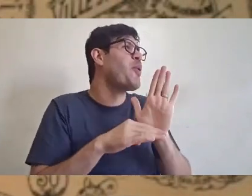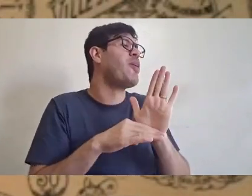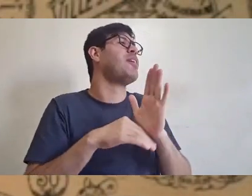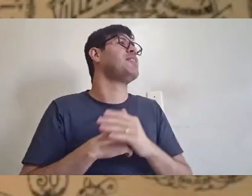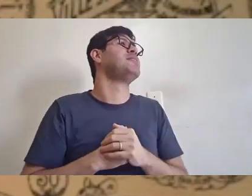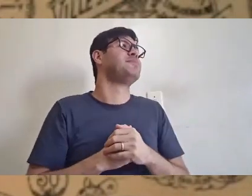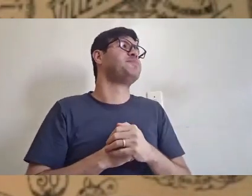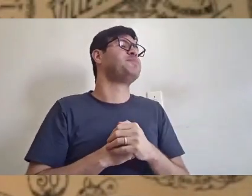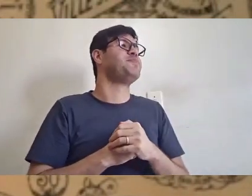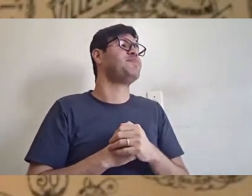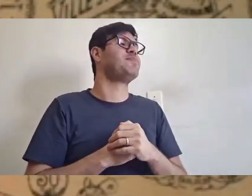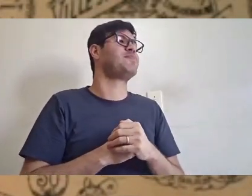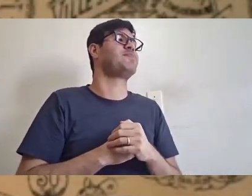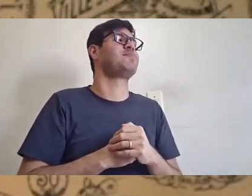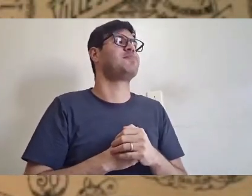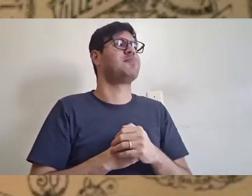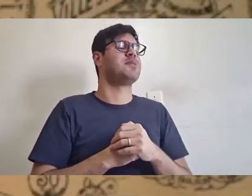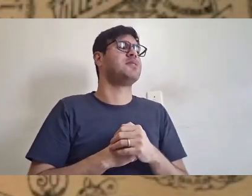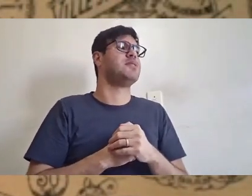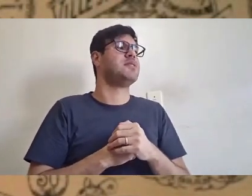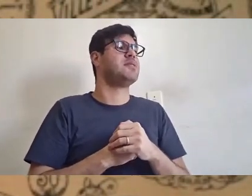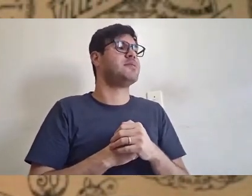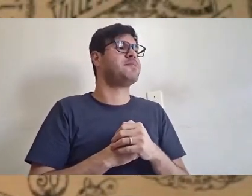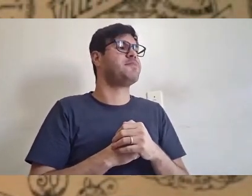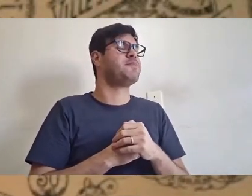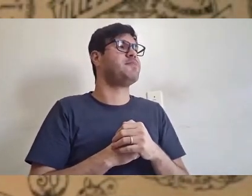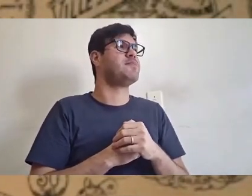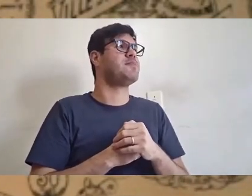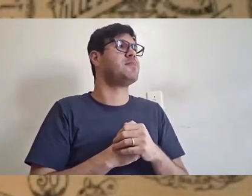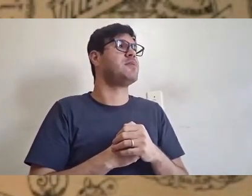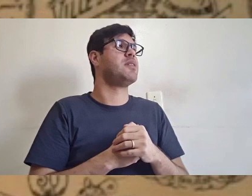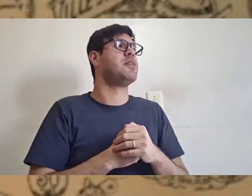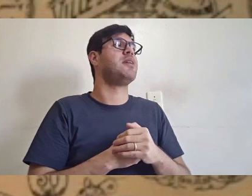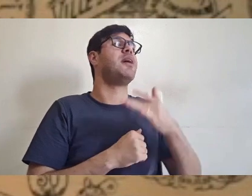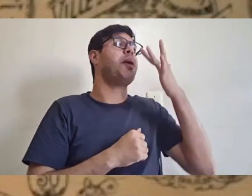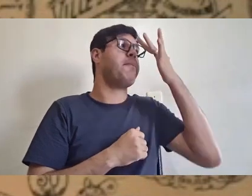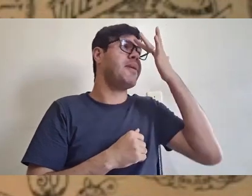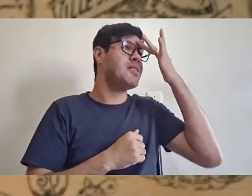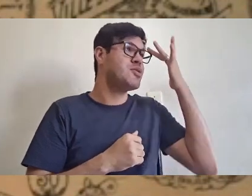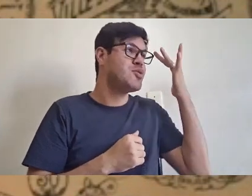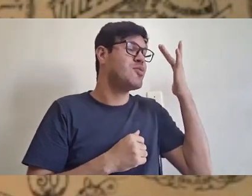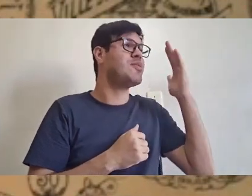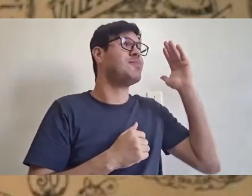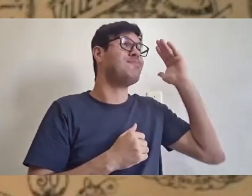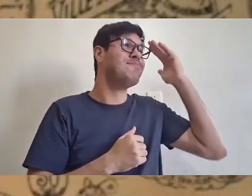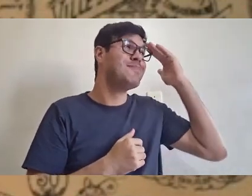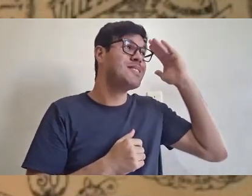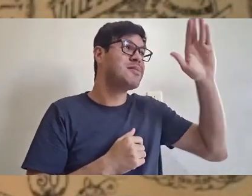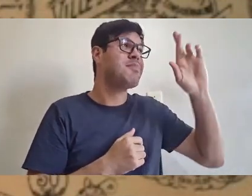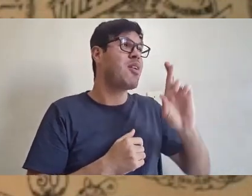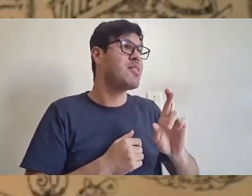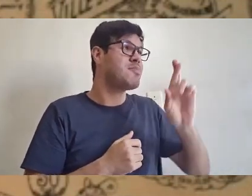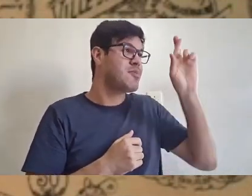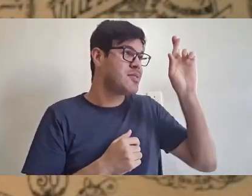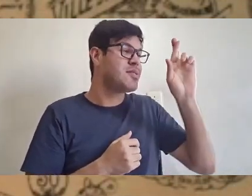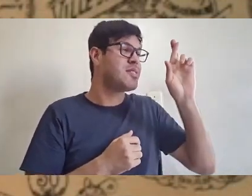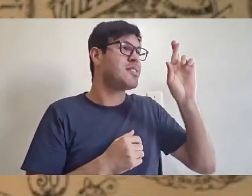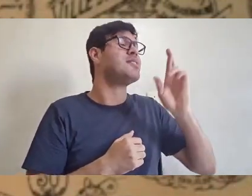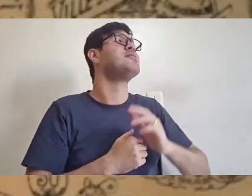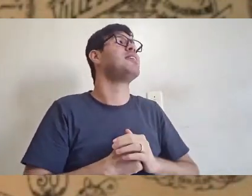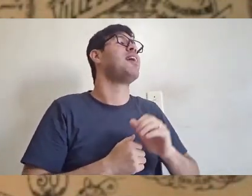Esportiva. E quem era o narrador principal era o Ayrton De